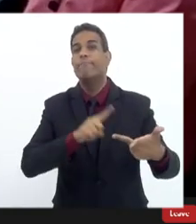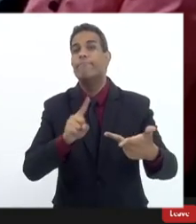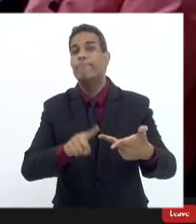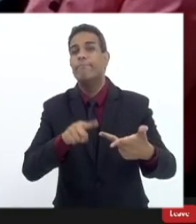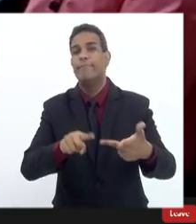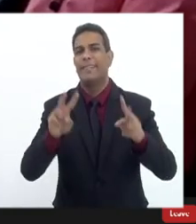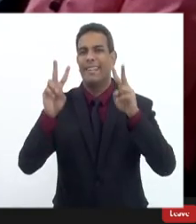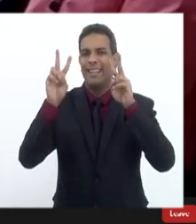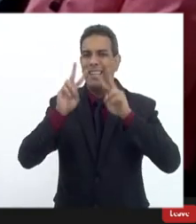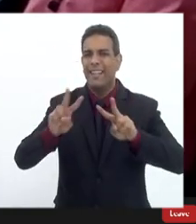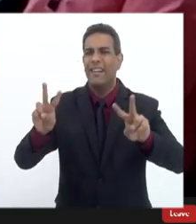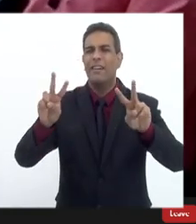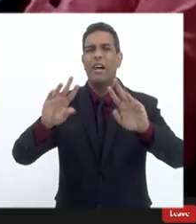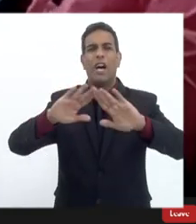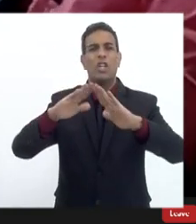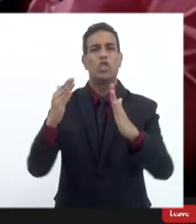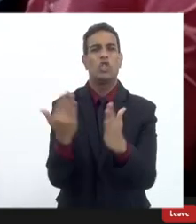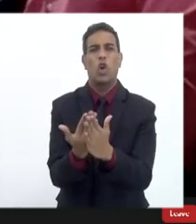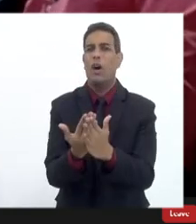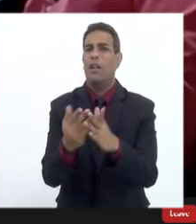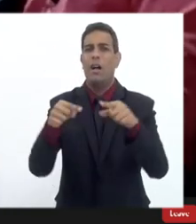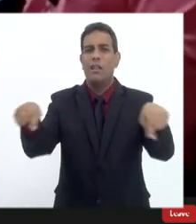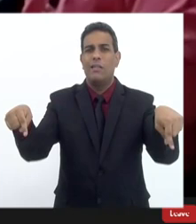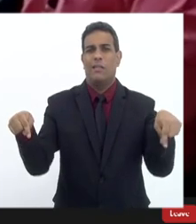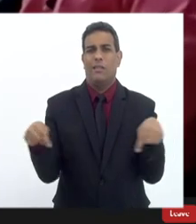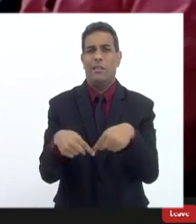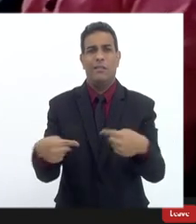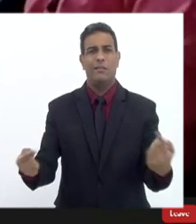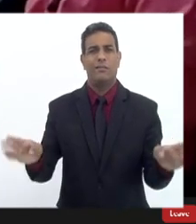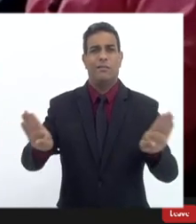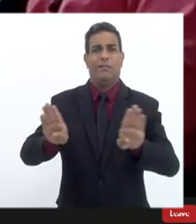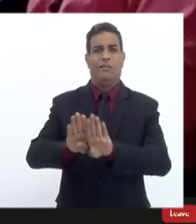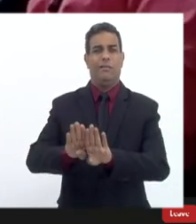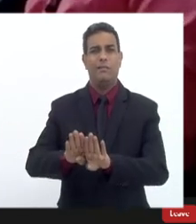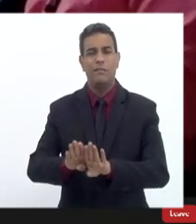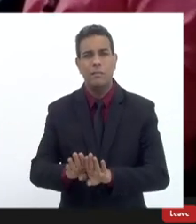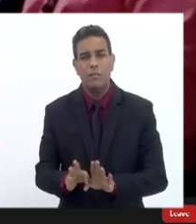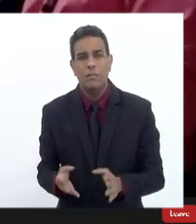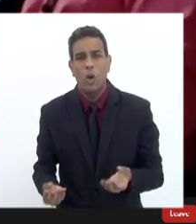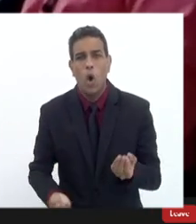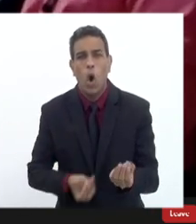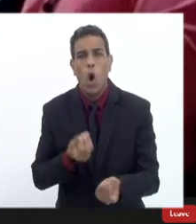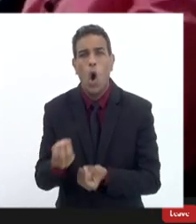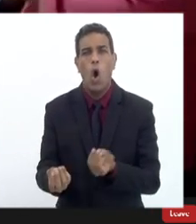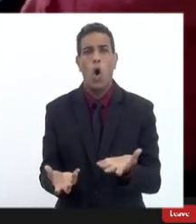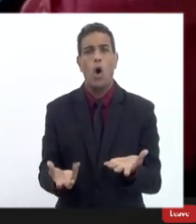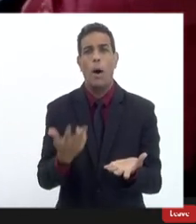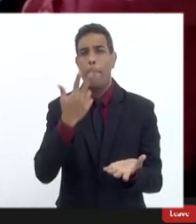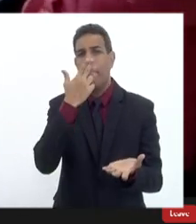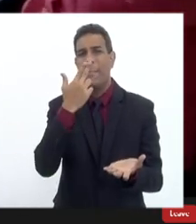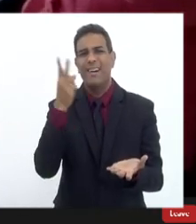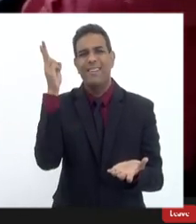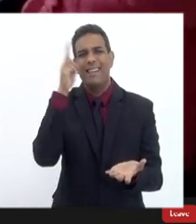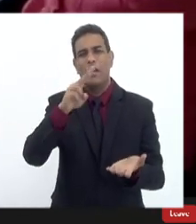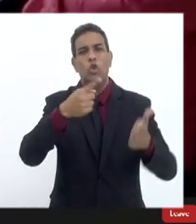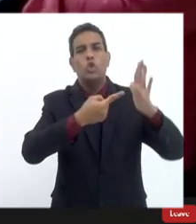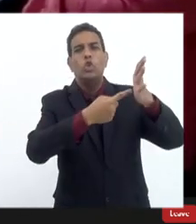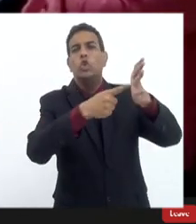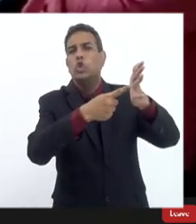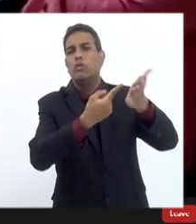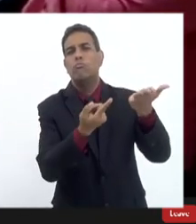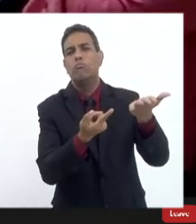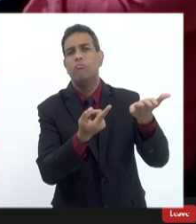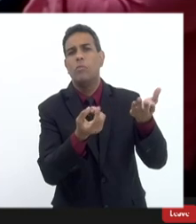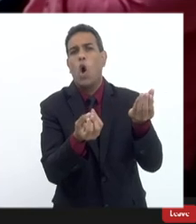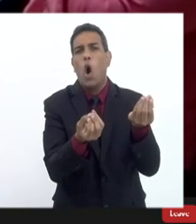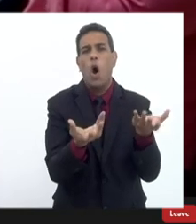salas fechadas para ter isolamento, para que a gente não ar-condicionado, a gente vive um outro momento, uma coisa nova. Eu